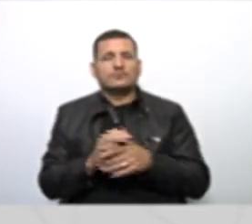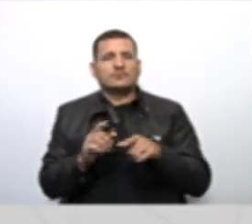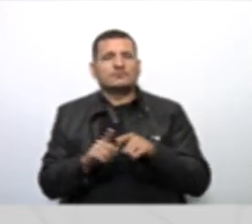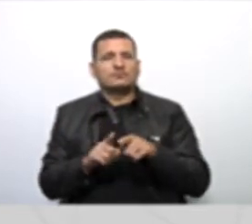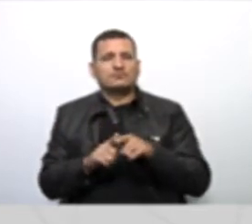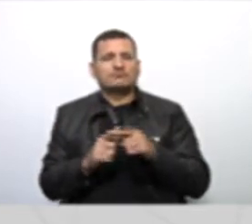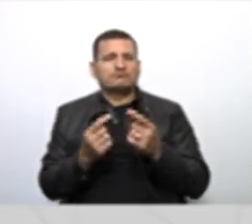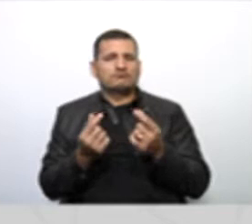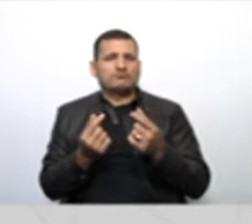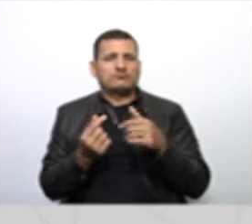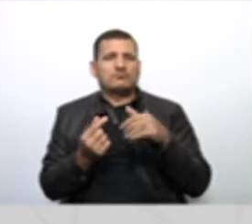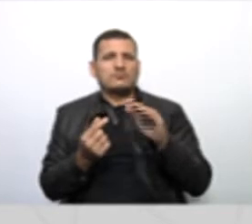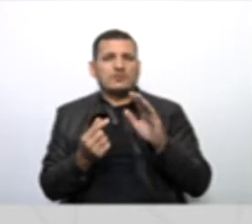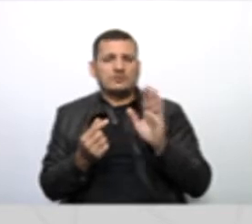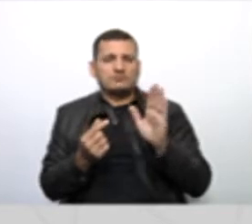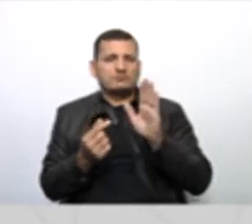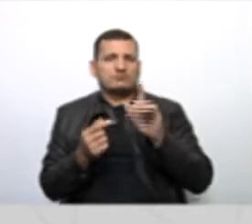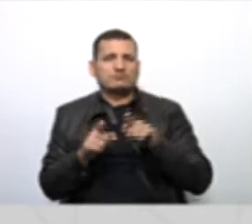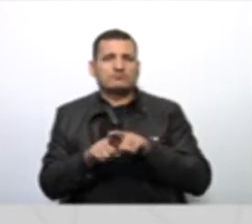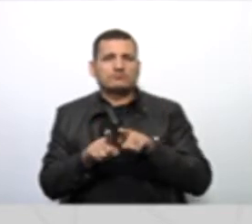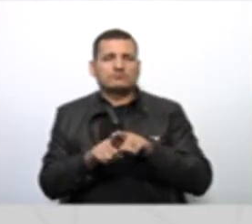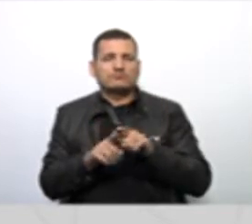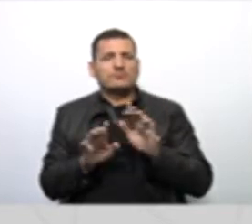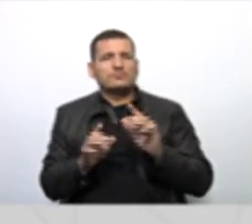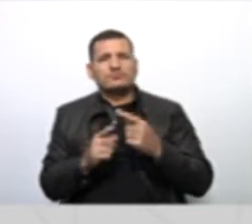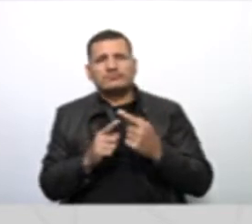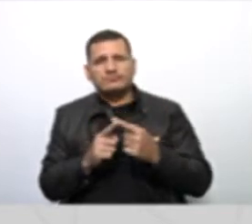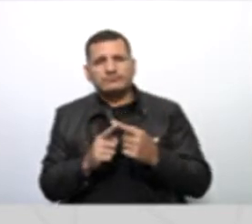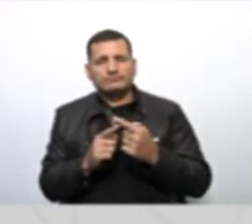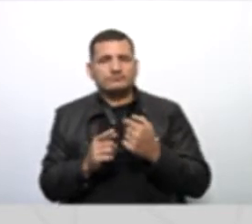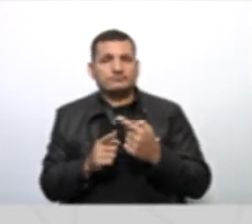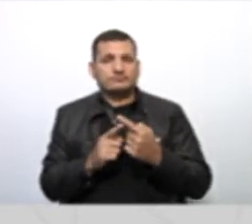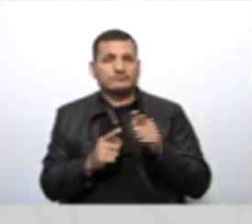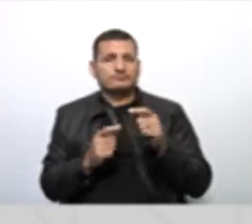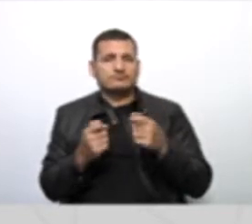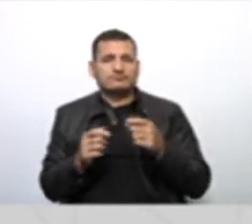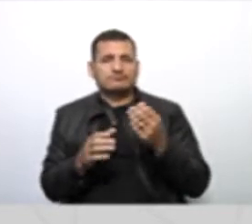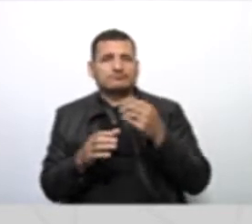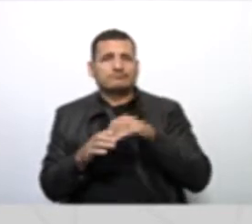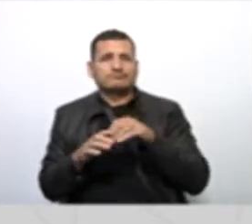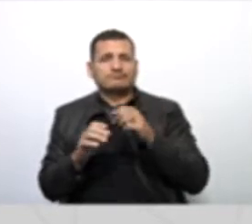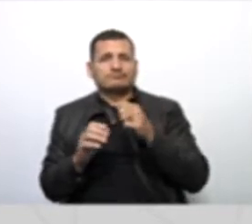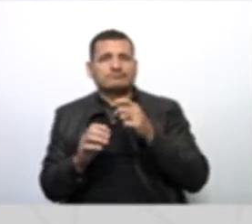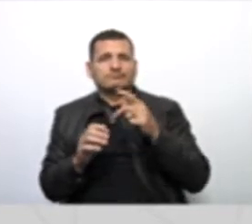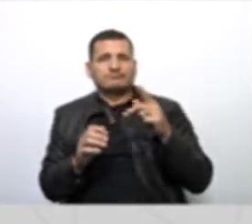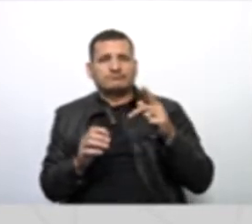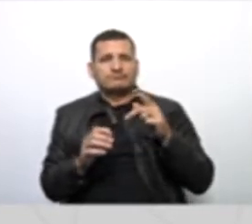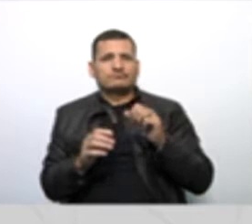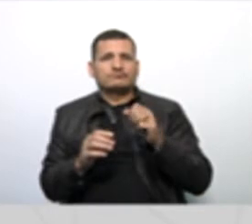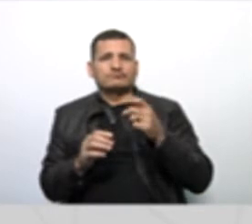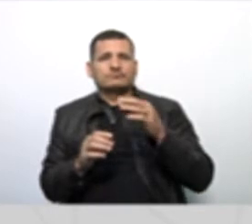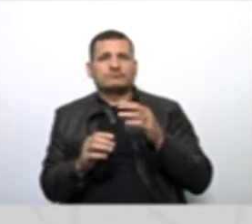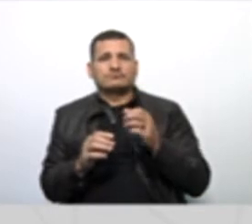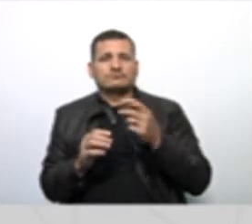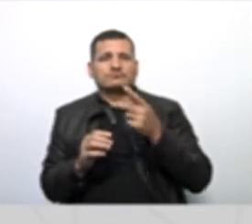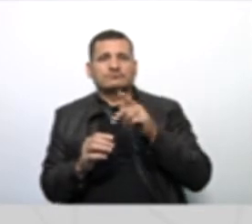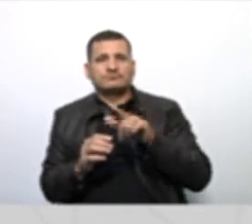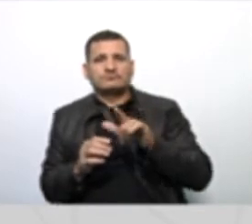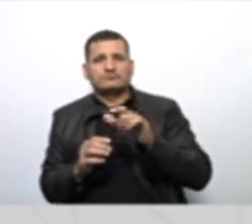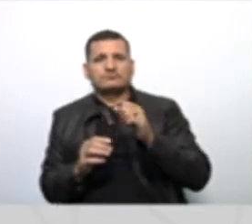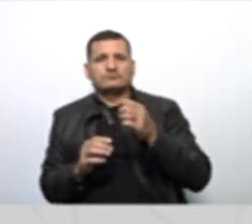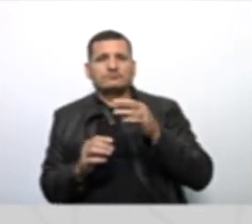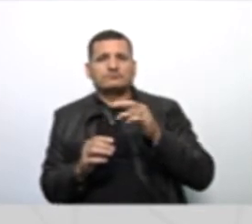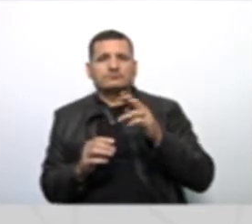Por que esse custo é elevado? Porque você precisa colocar ele nos App Store, Play Store, Tune Store